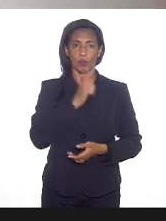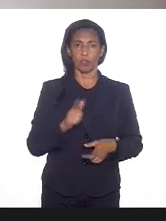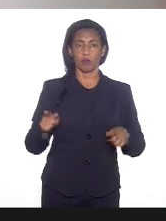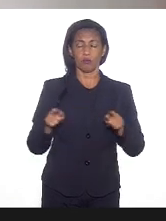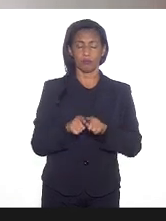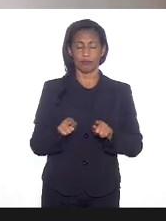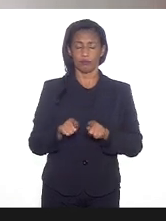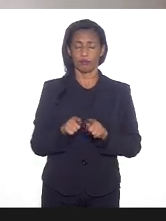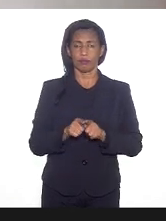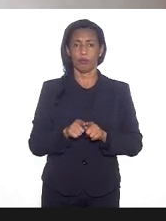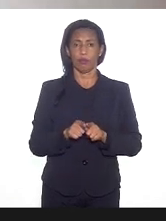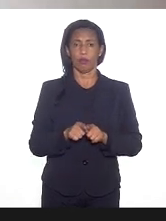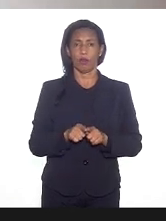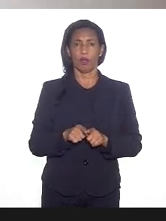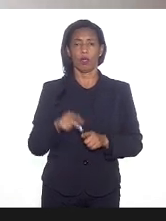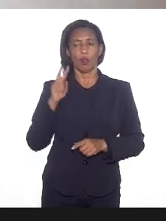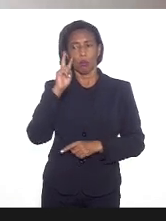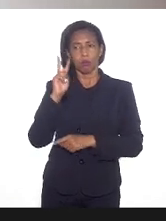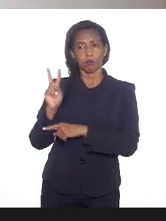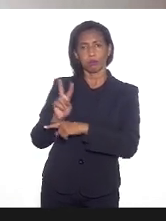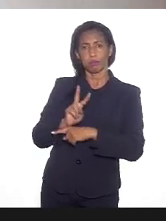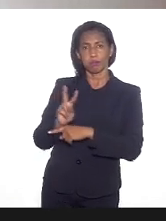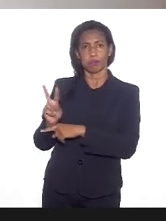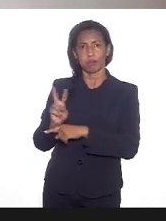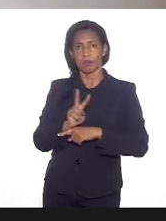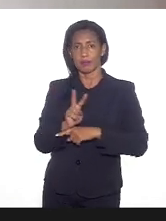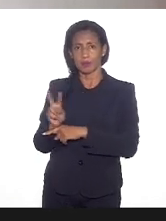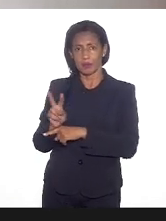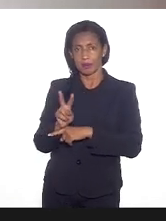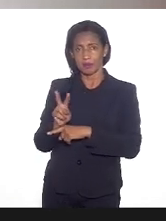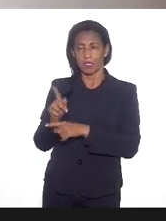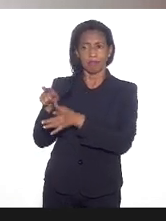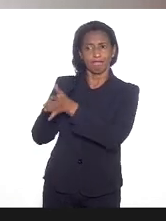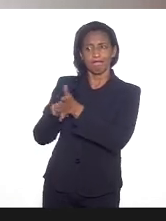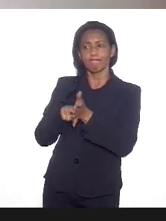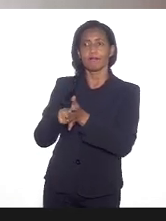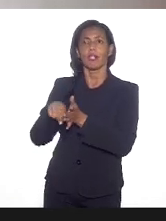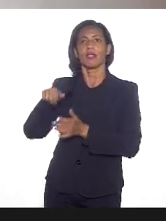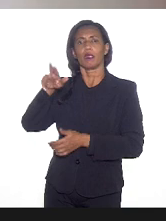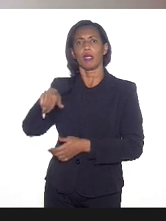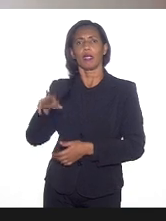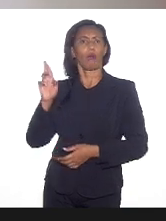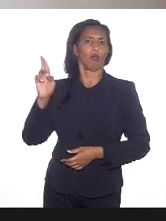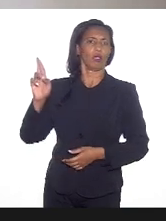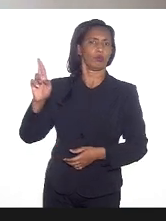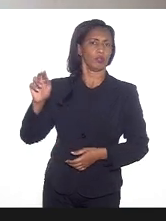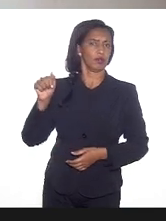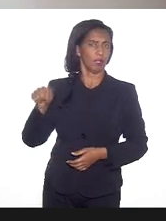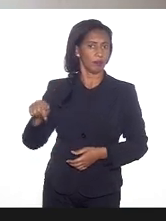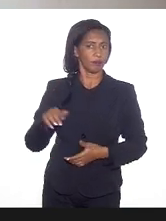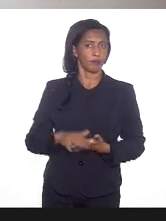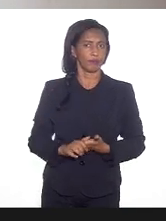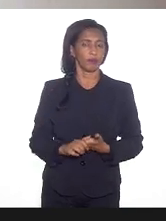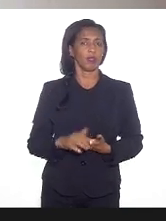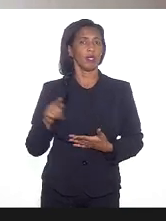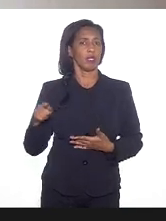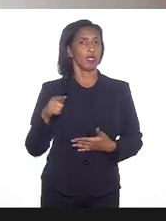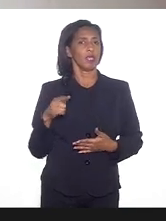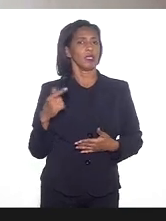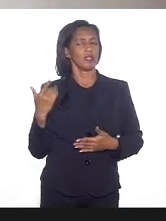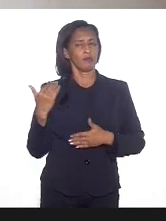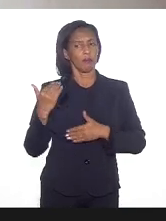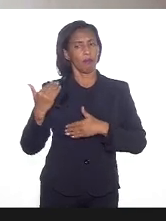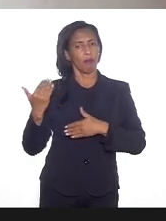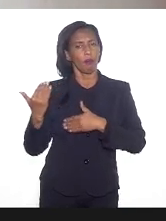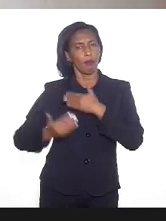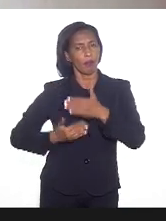né, observar e mapear os responsáveis por essas decisões. A gente conseguiu, inclusive, nesse processo de